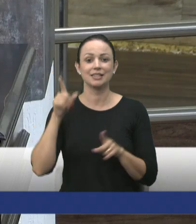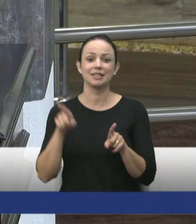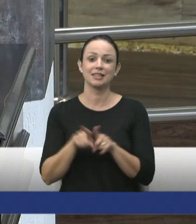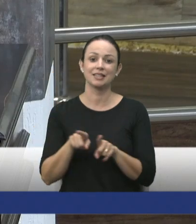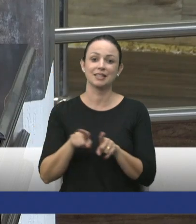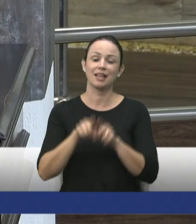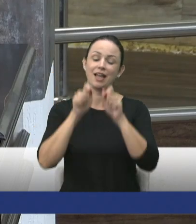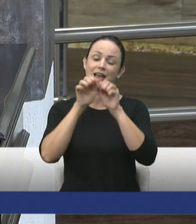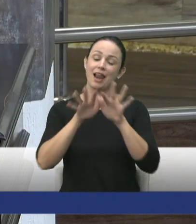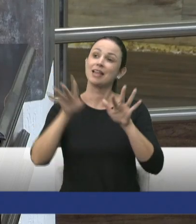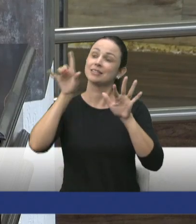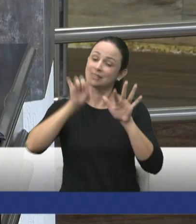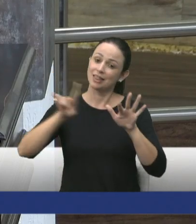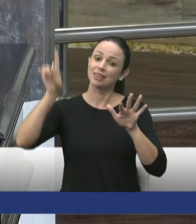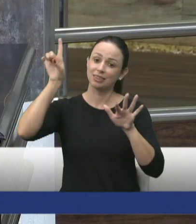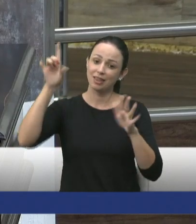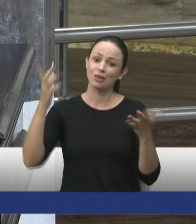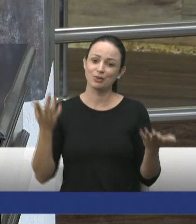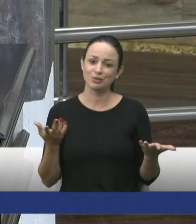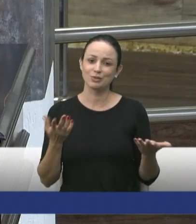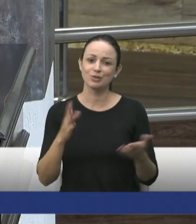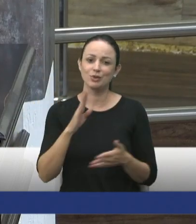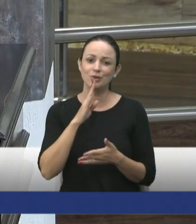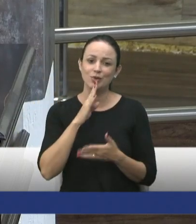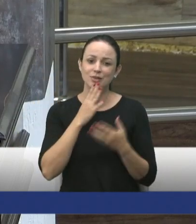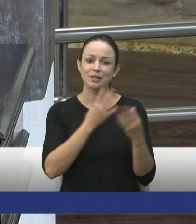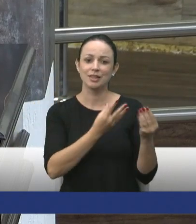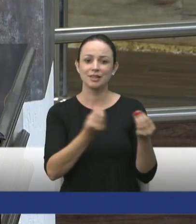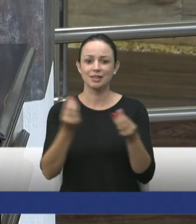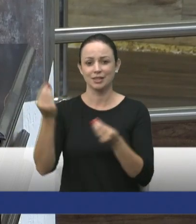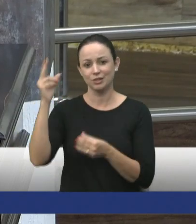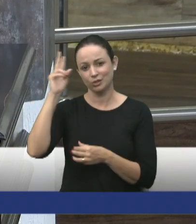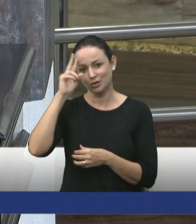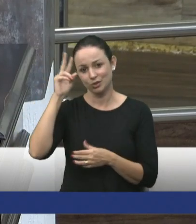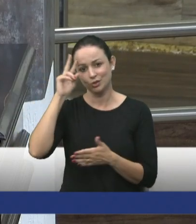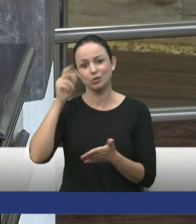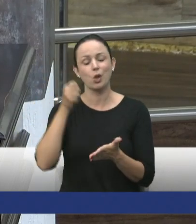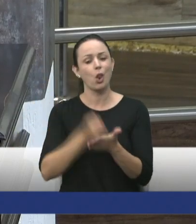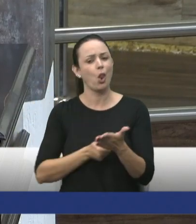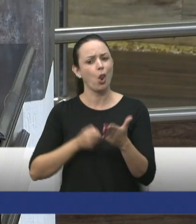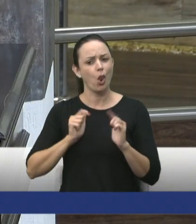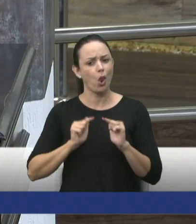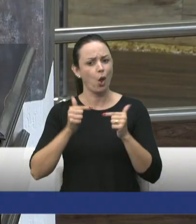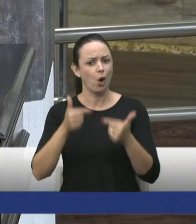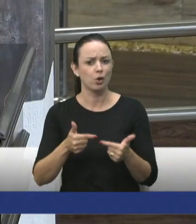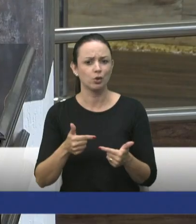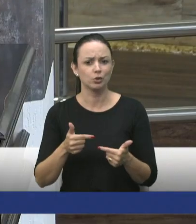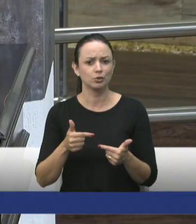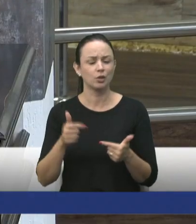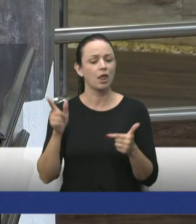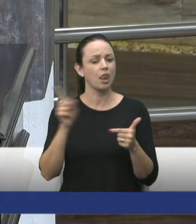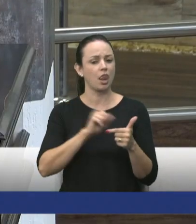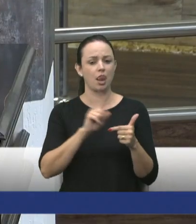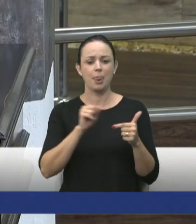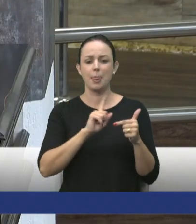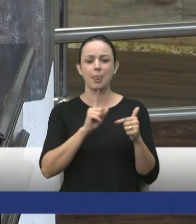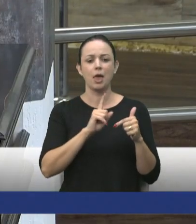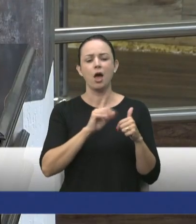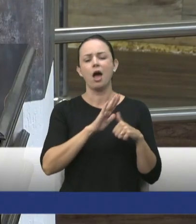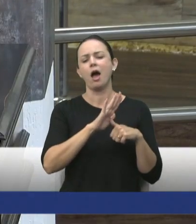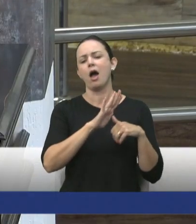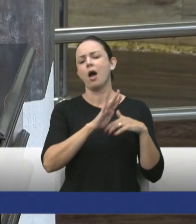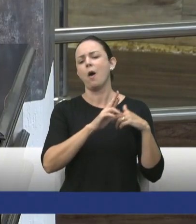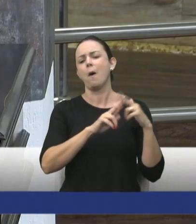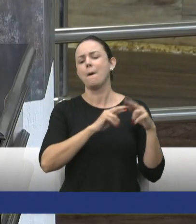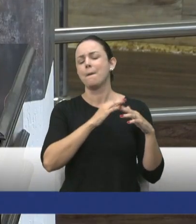de Deus, conhecer tantas histórias de lutas, não romantizadas, mas de pessoas que se